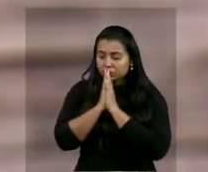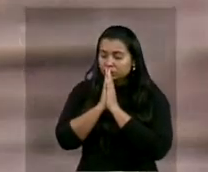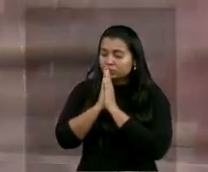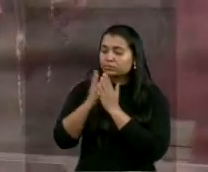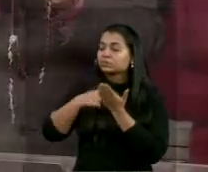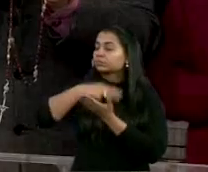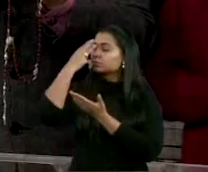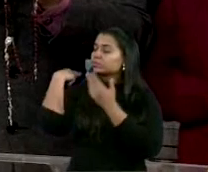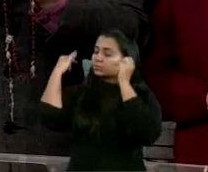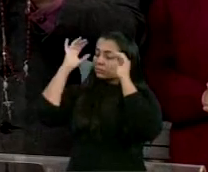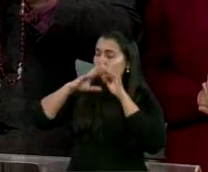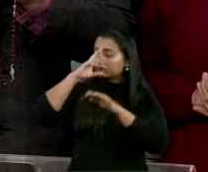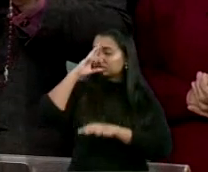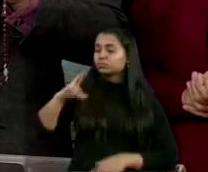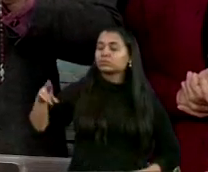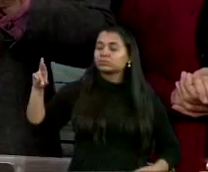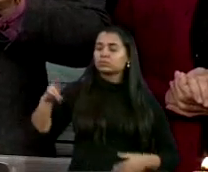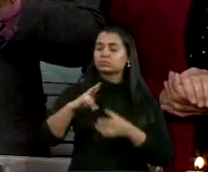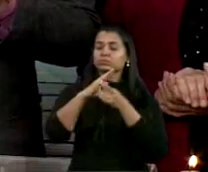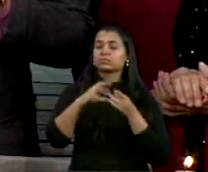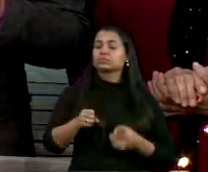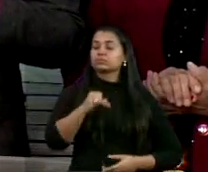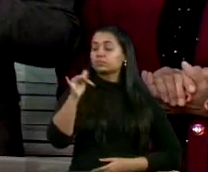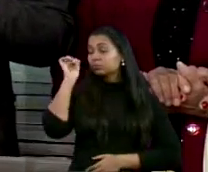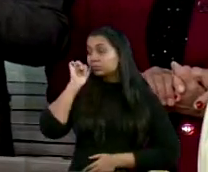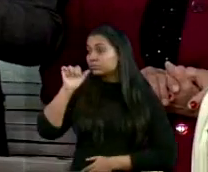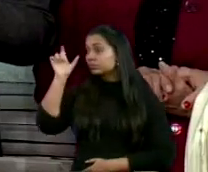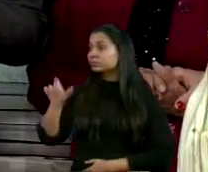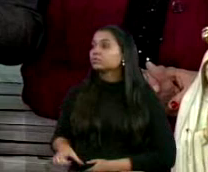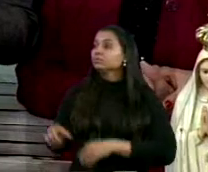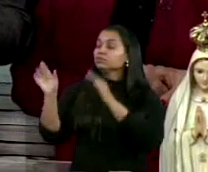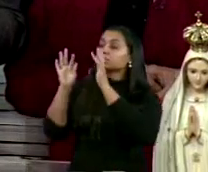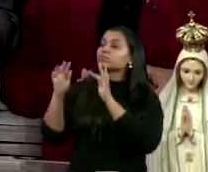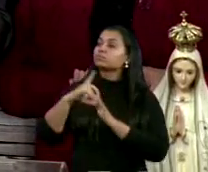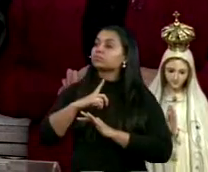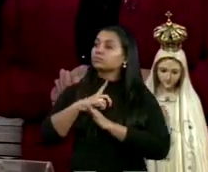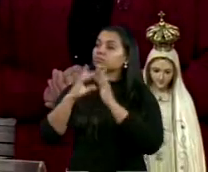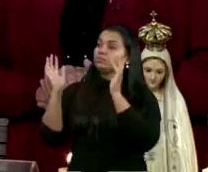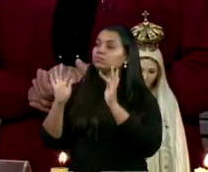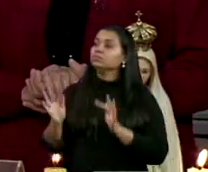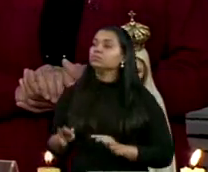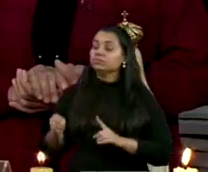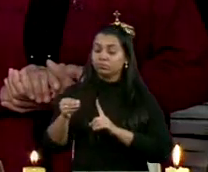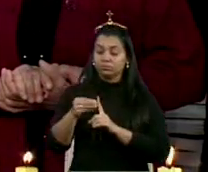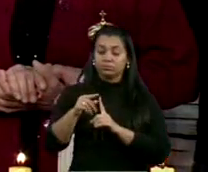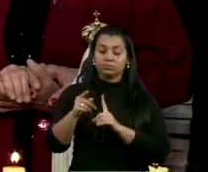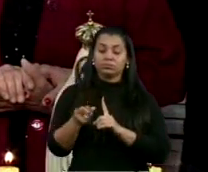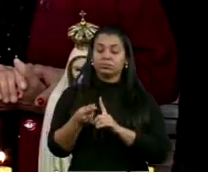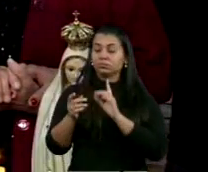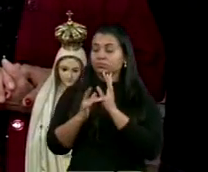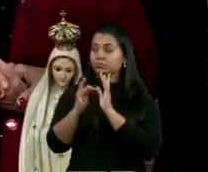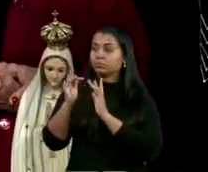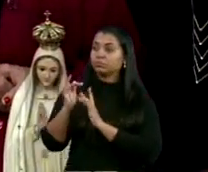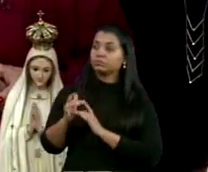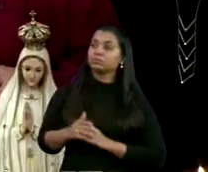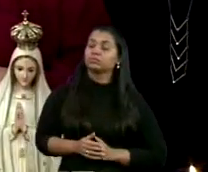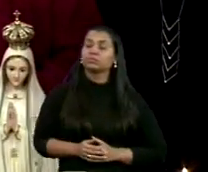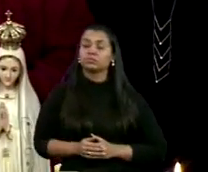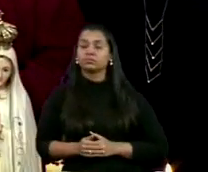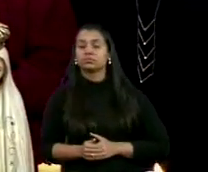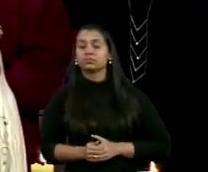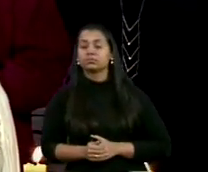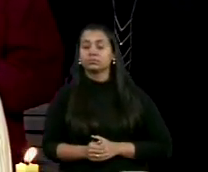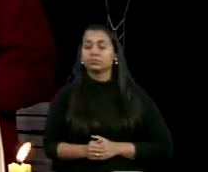Amém. Ave Maria, cheia de graça, o Senhor é convosco. Bendita sois vós entre as mulheres, e bendito